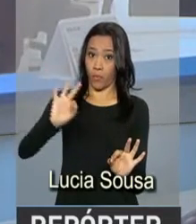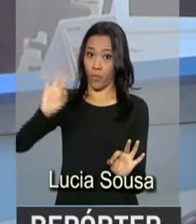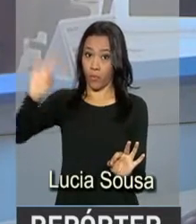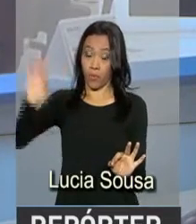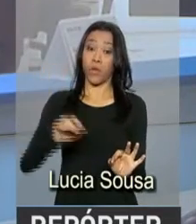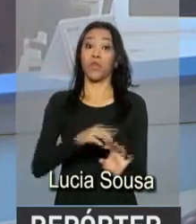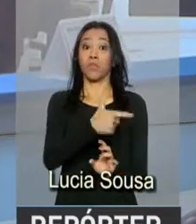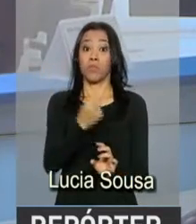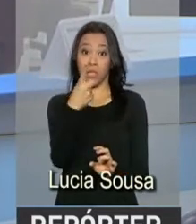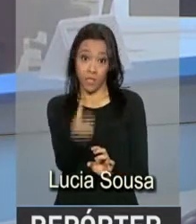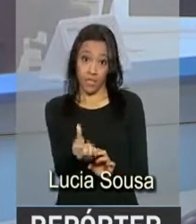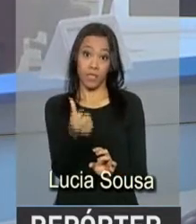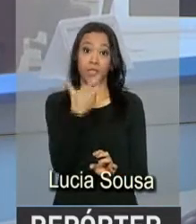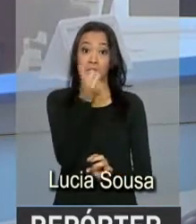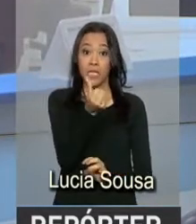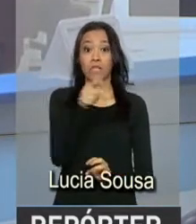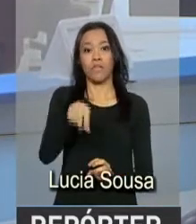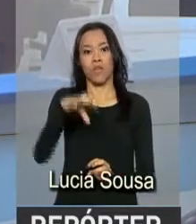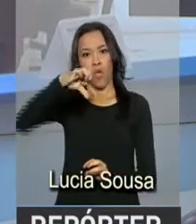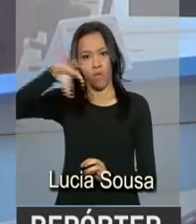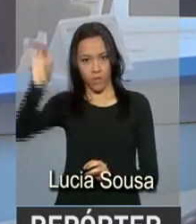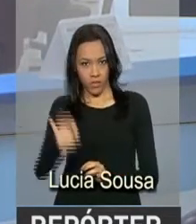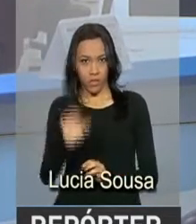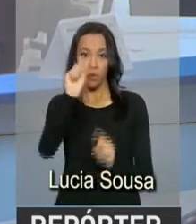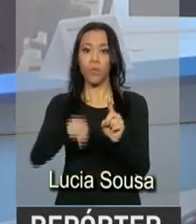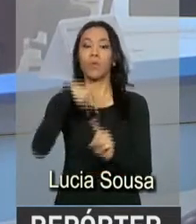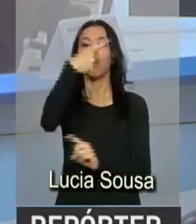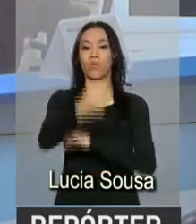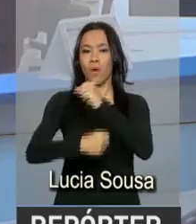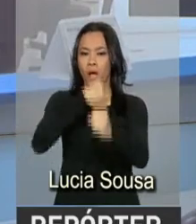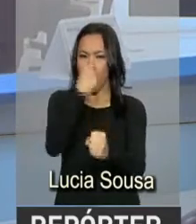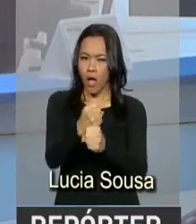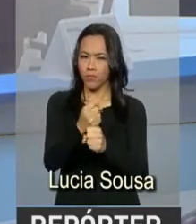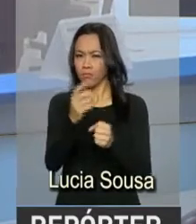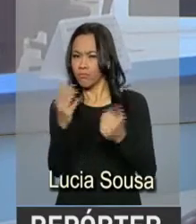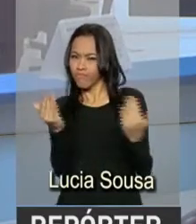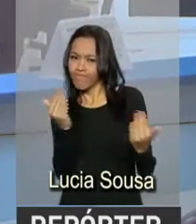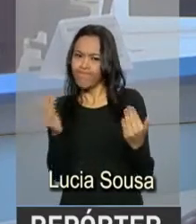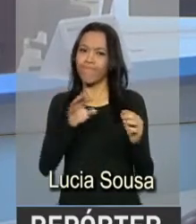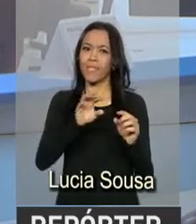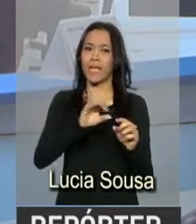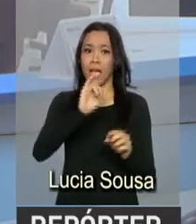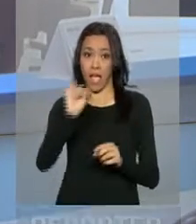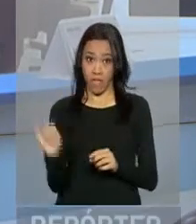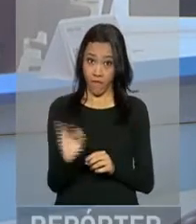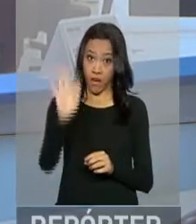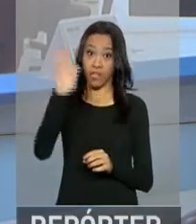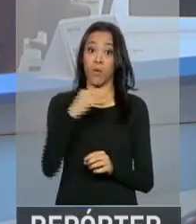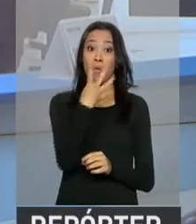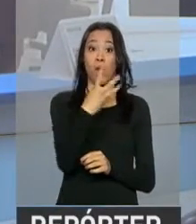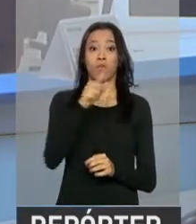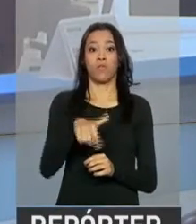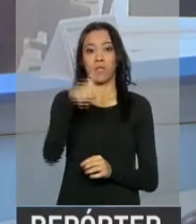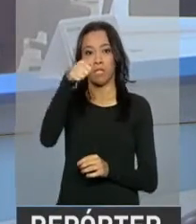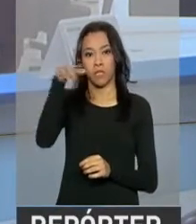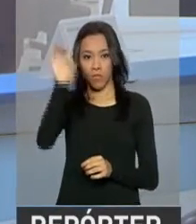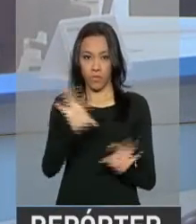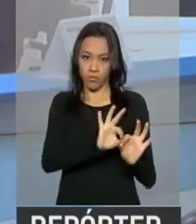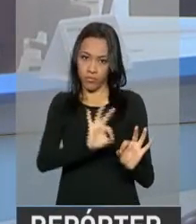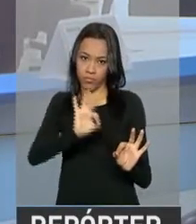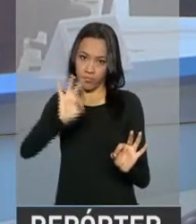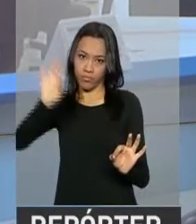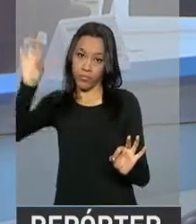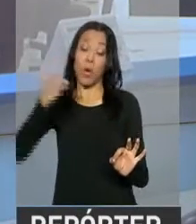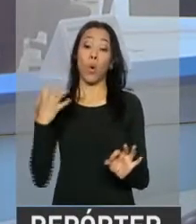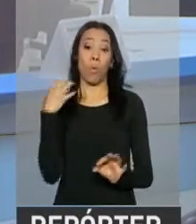6,9 por cento para o ano que vem a previsão é de que a inflação fique em 4,7 por cento o banco central